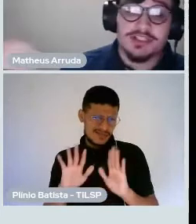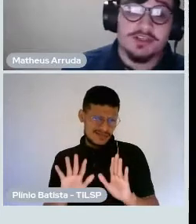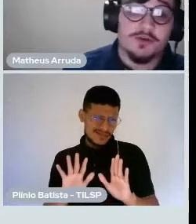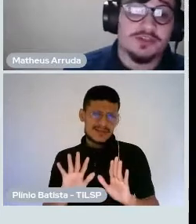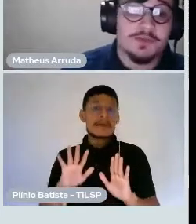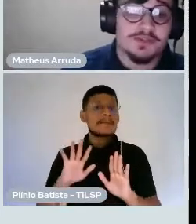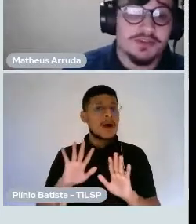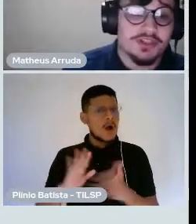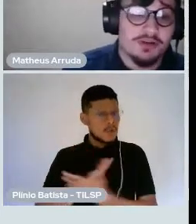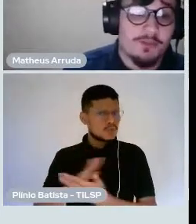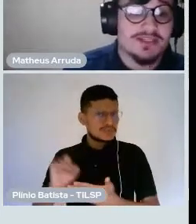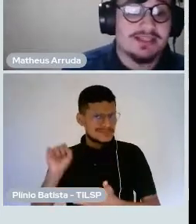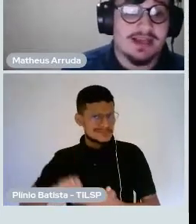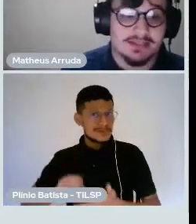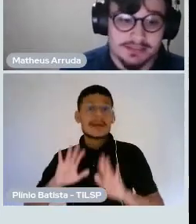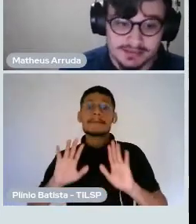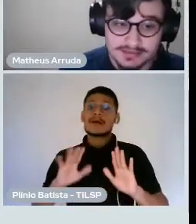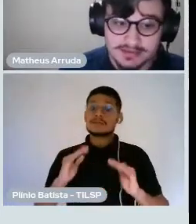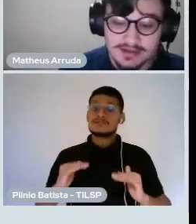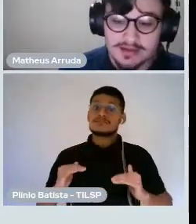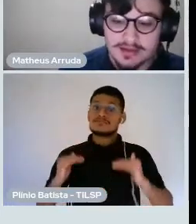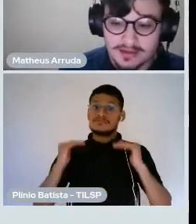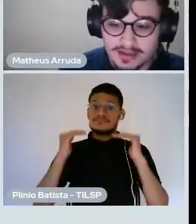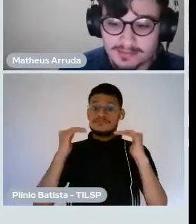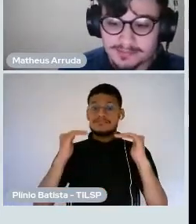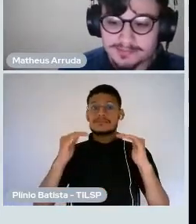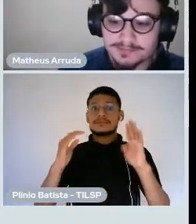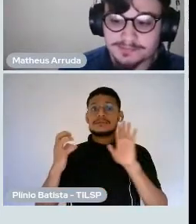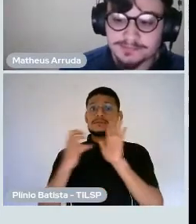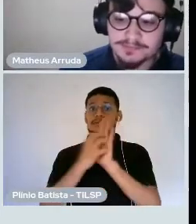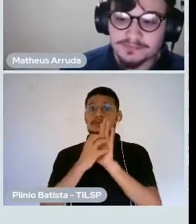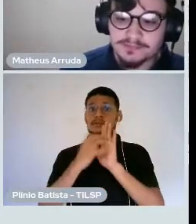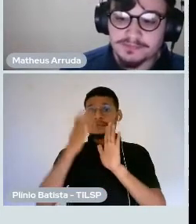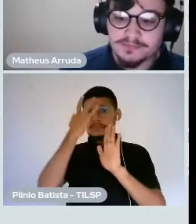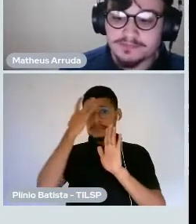ali onde a gente encontra as pessoas que estão aposentadas. Né?